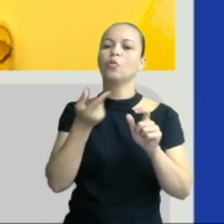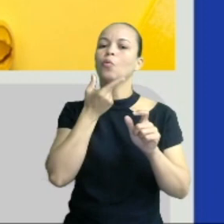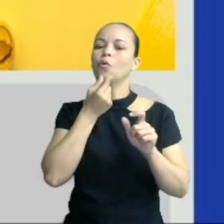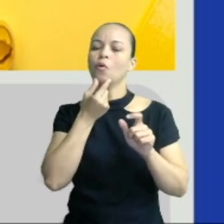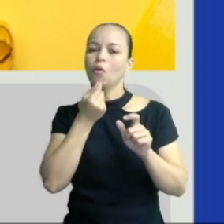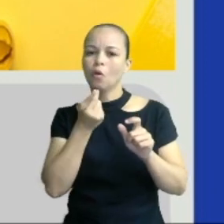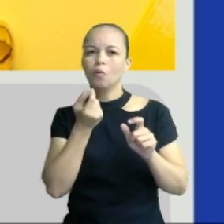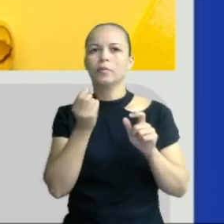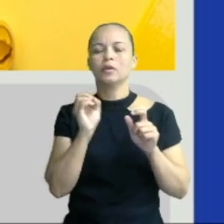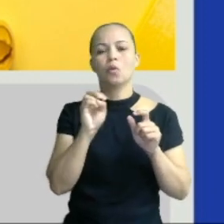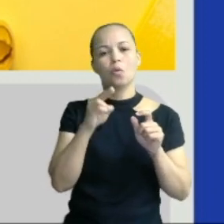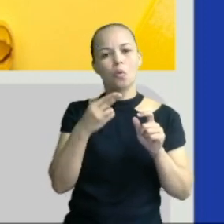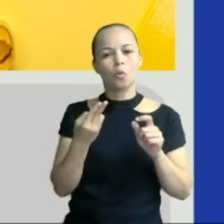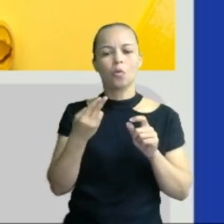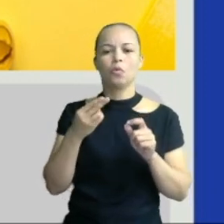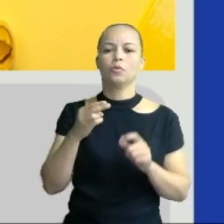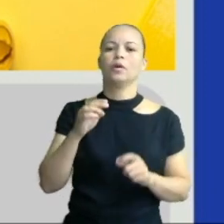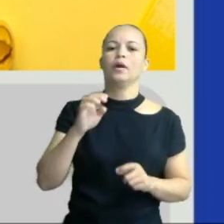masculina ou